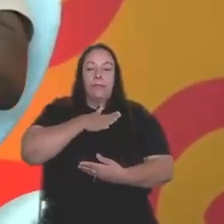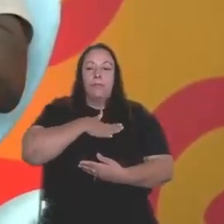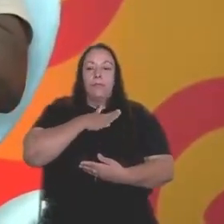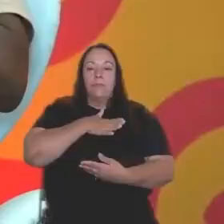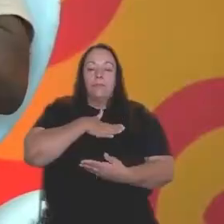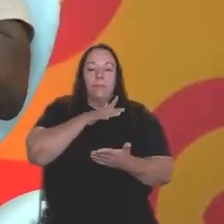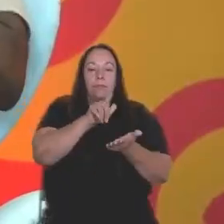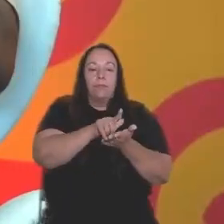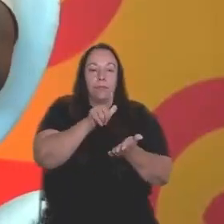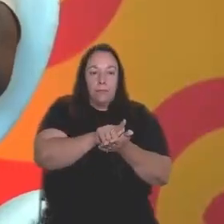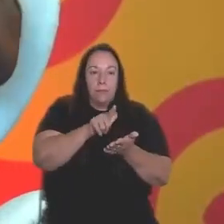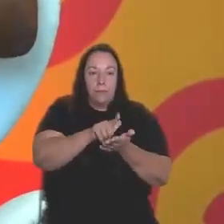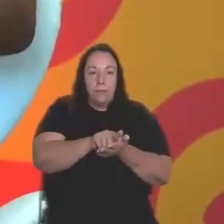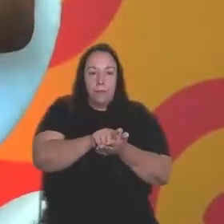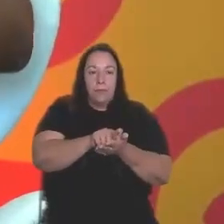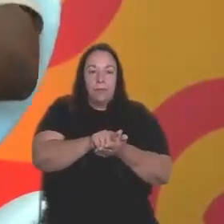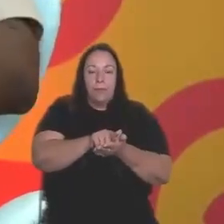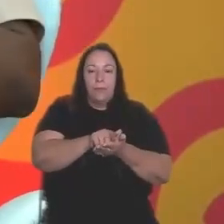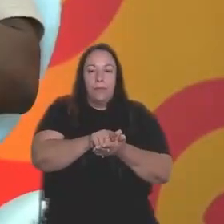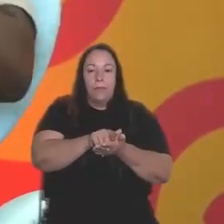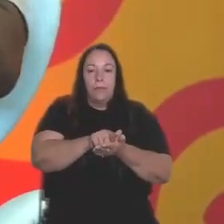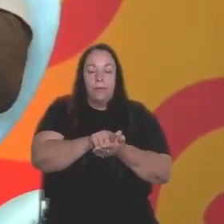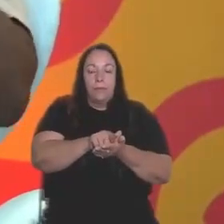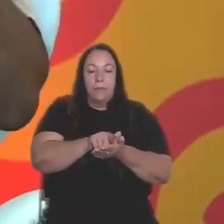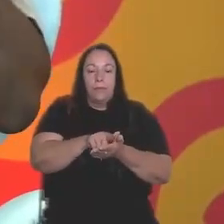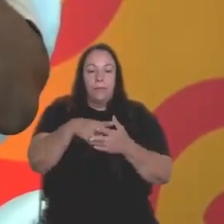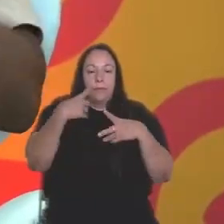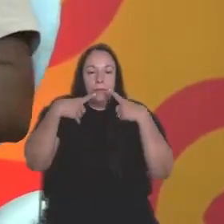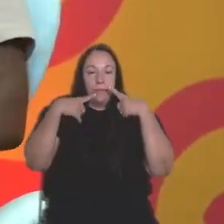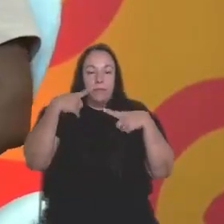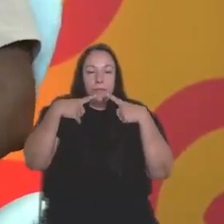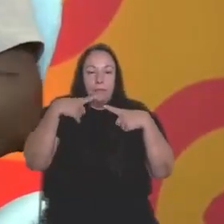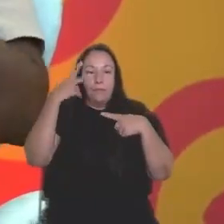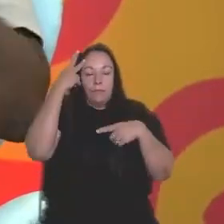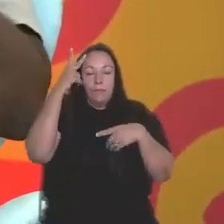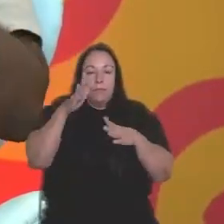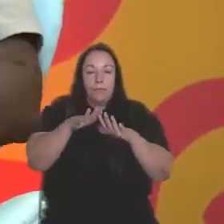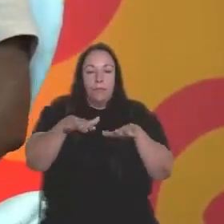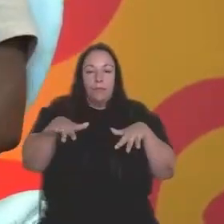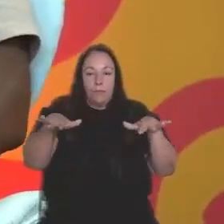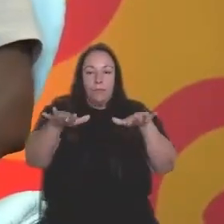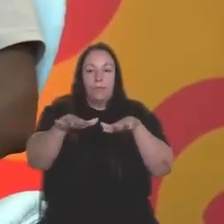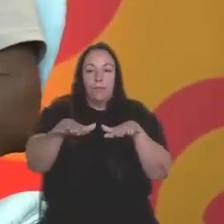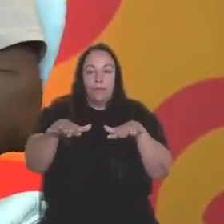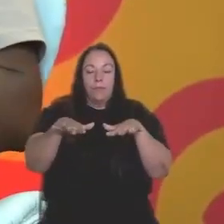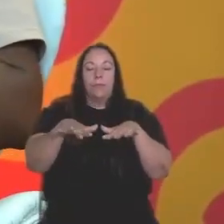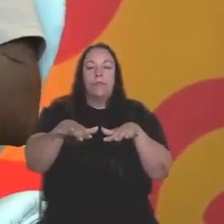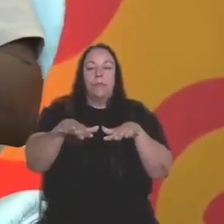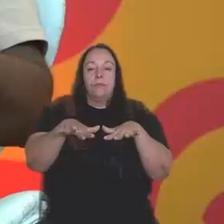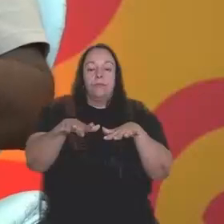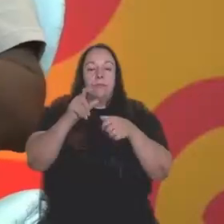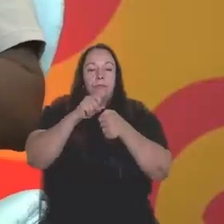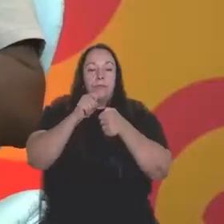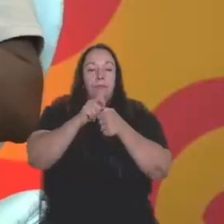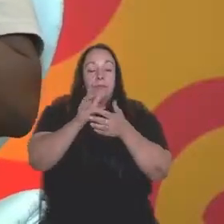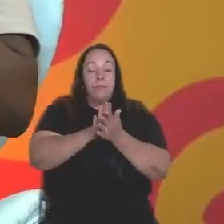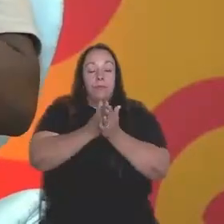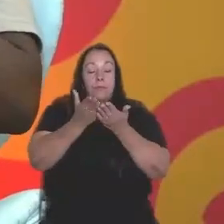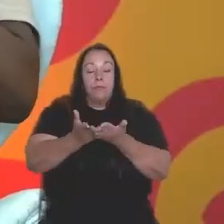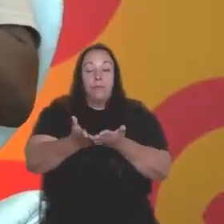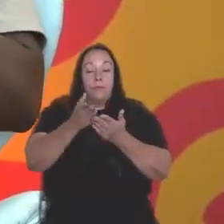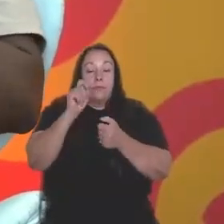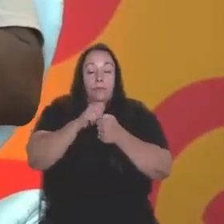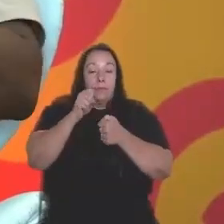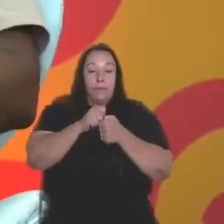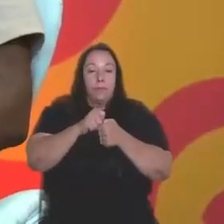papel ali, que é só abrir um diálogo para ela ali, mas que deixa esse espaço para ela fazer o livro